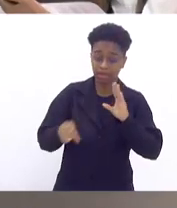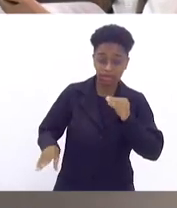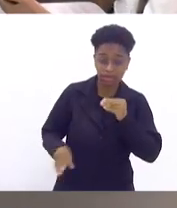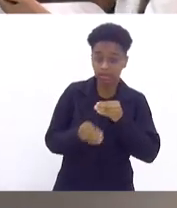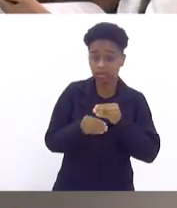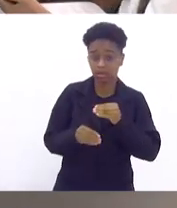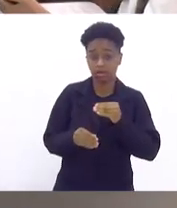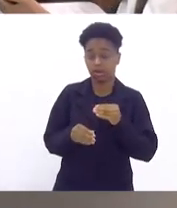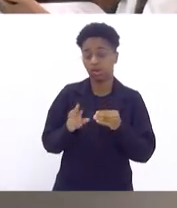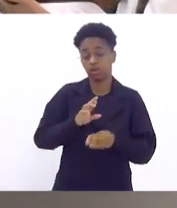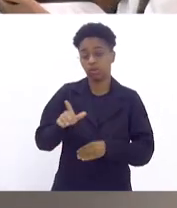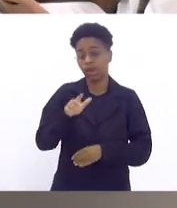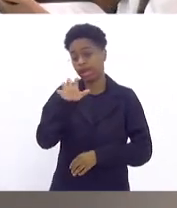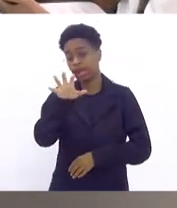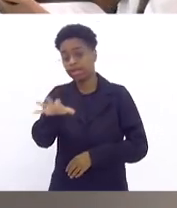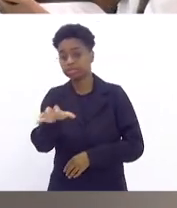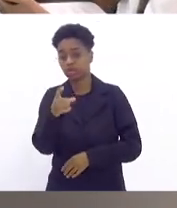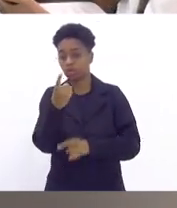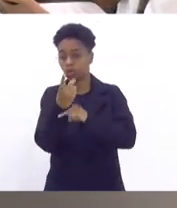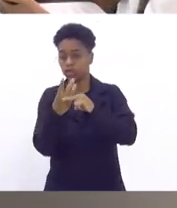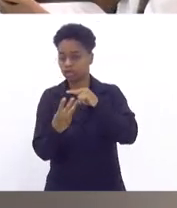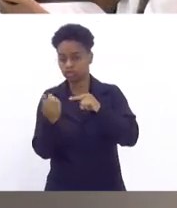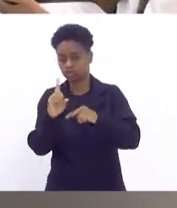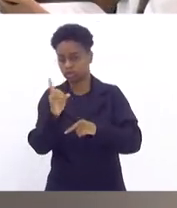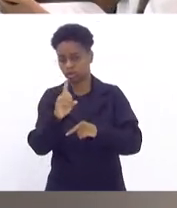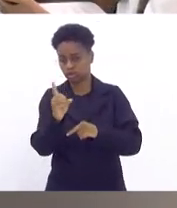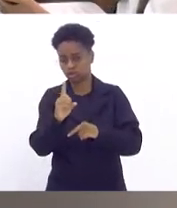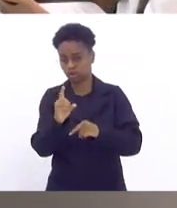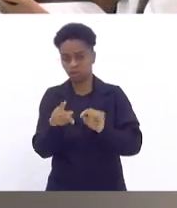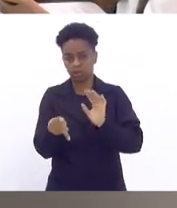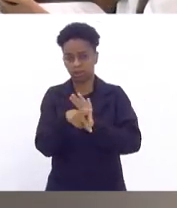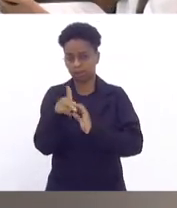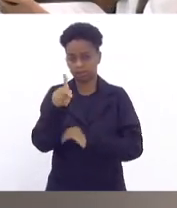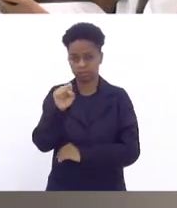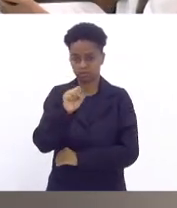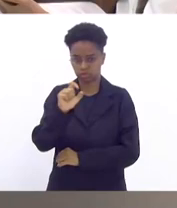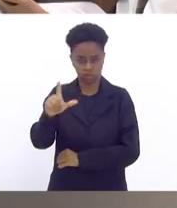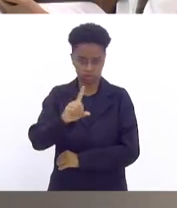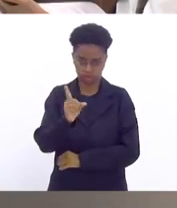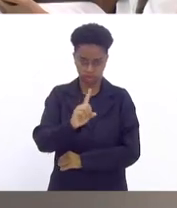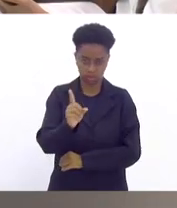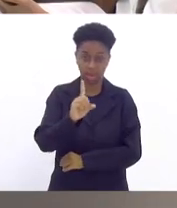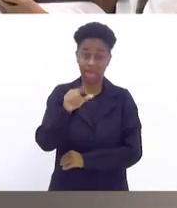estabeleceram essa questão de um texto não foram essas da bancada do pessoal